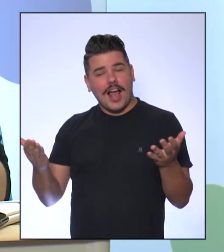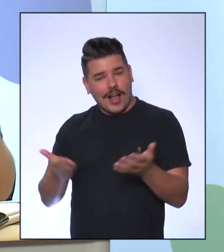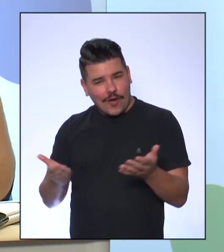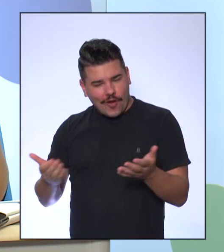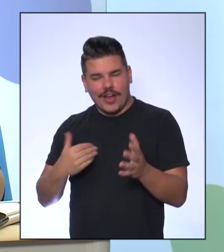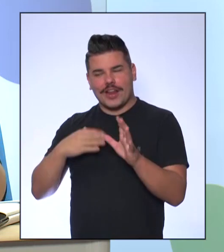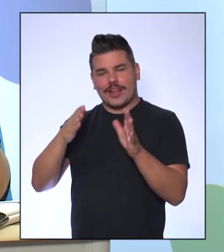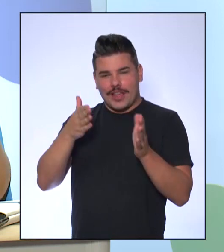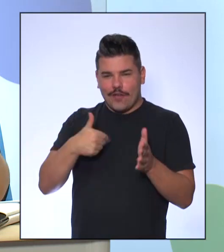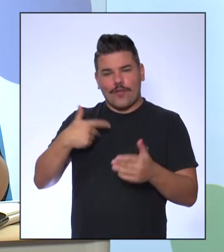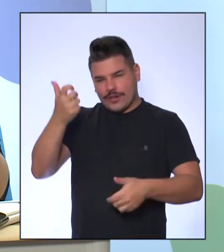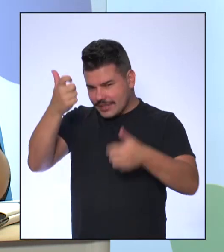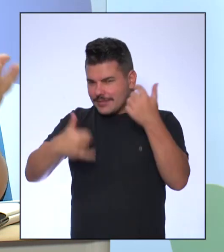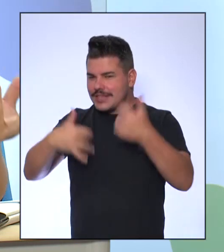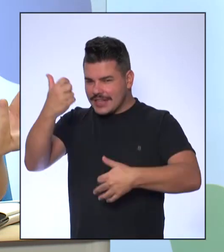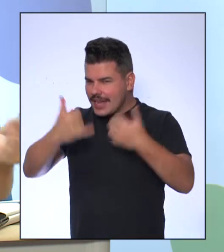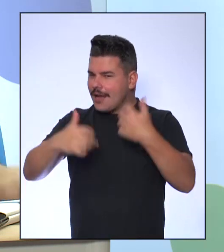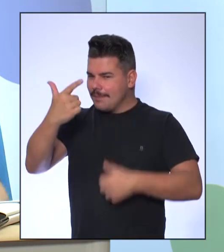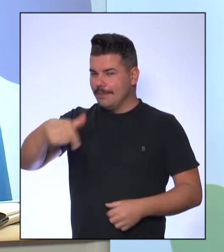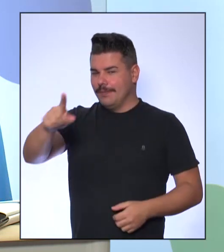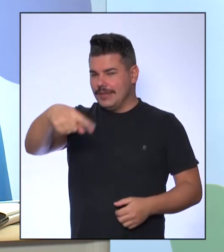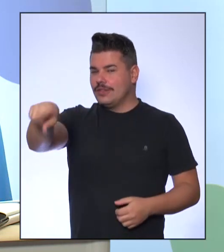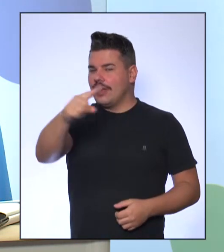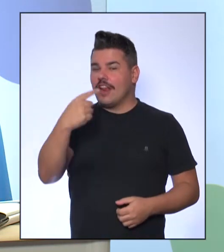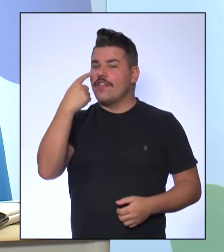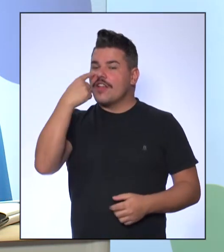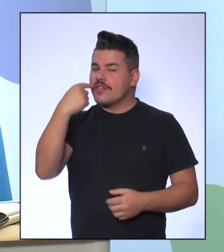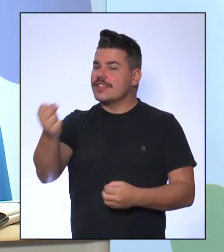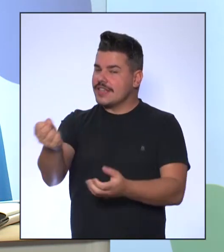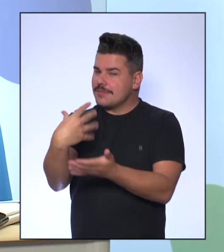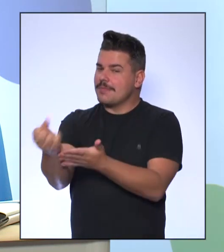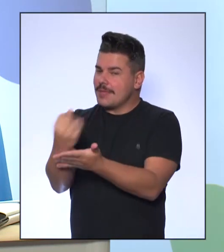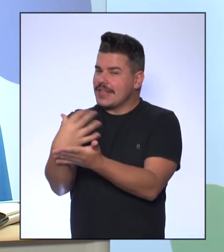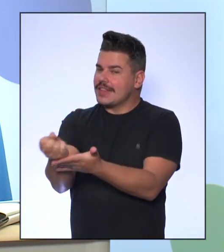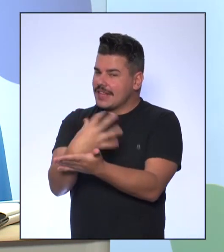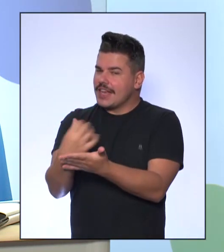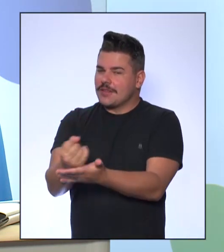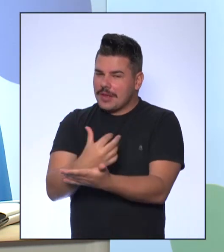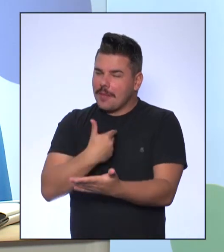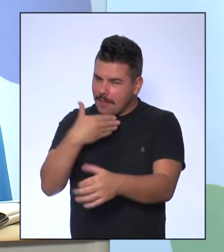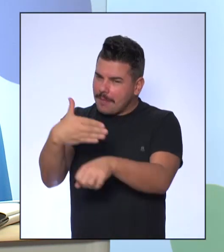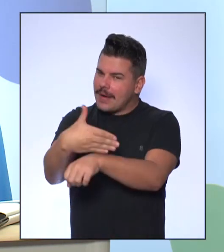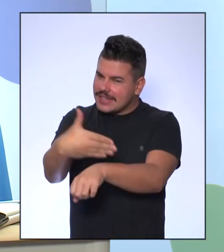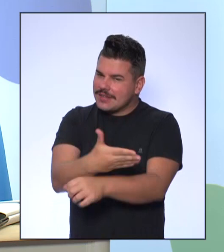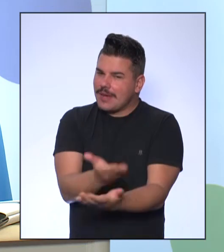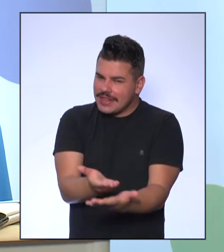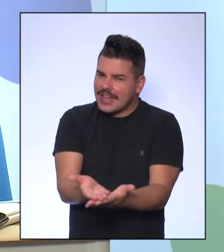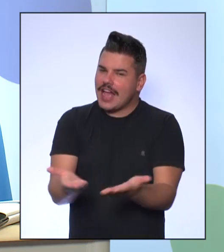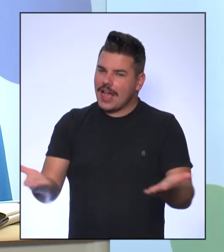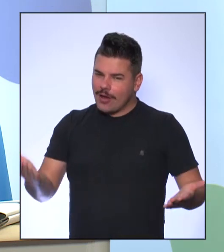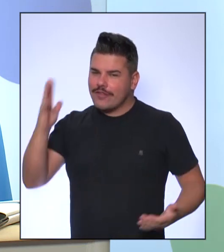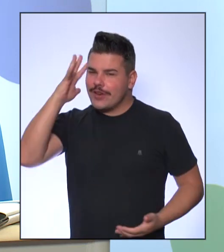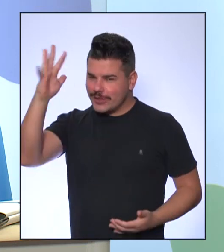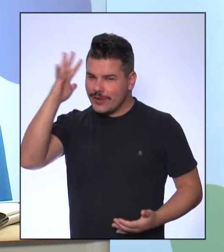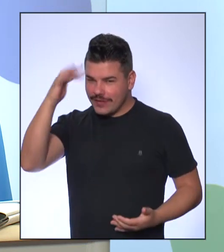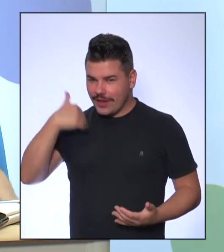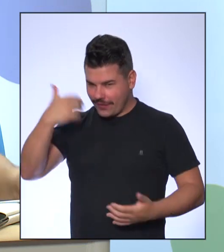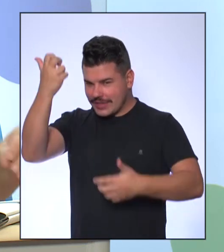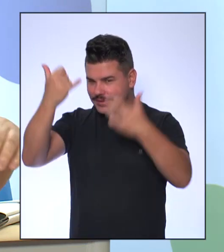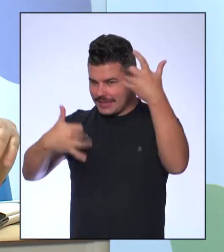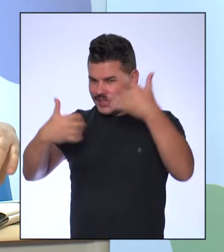aí quem sabe vocês se animam para participar, né, dessa aula de filosofia,